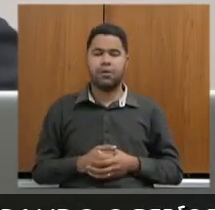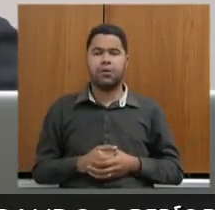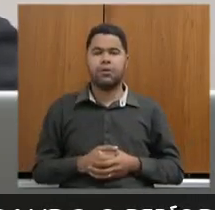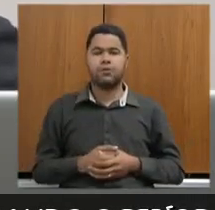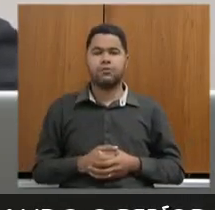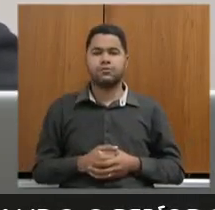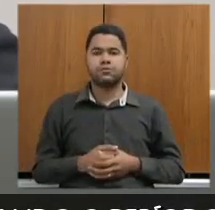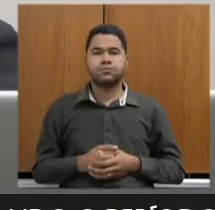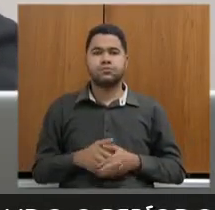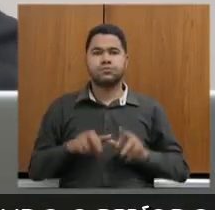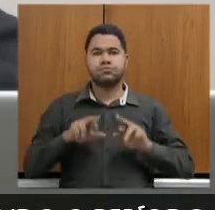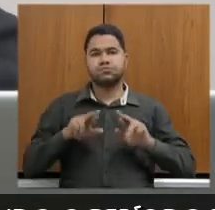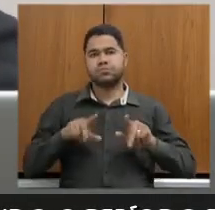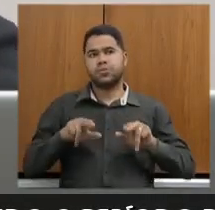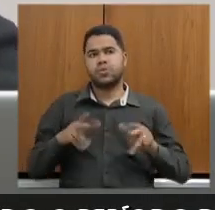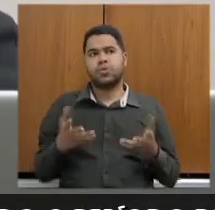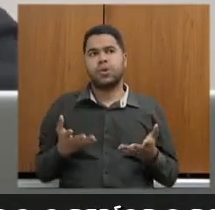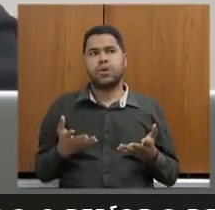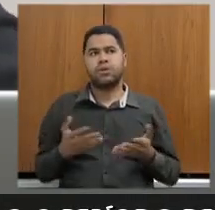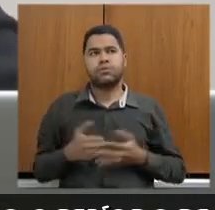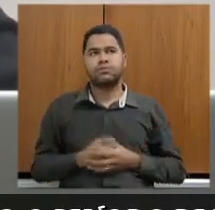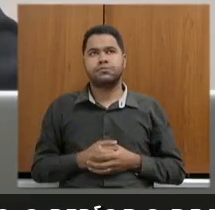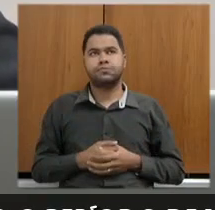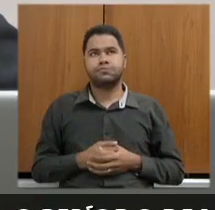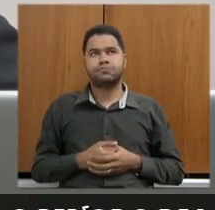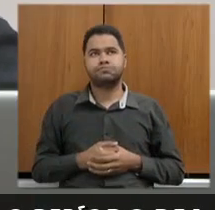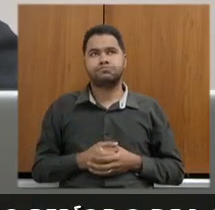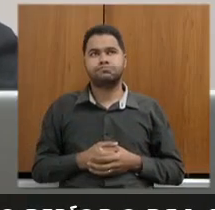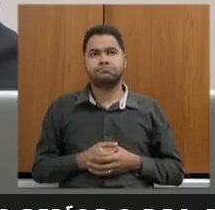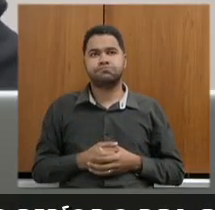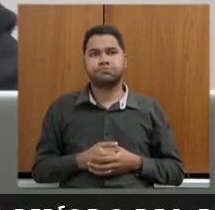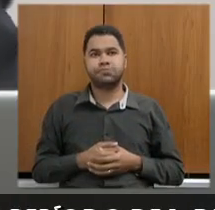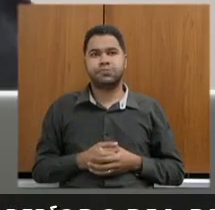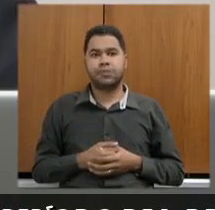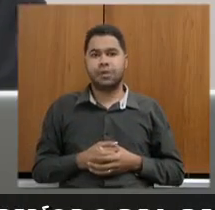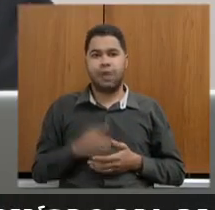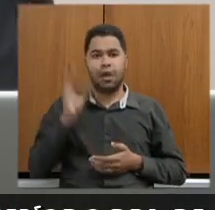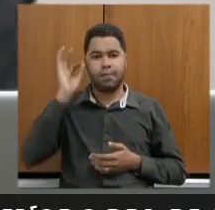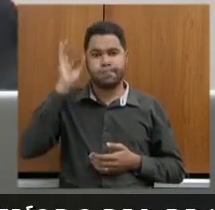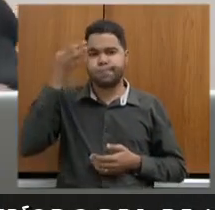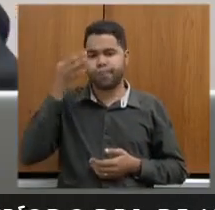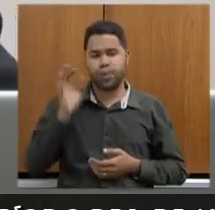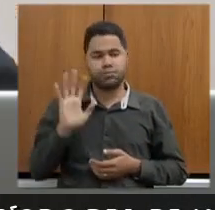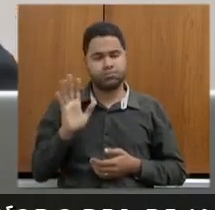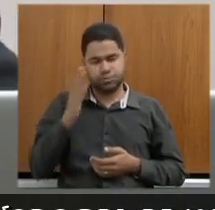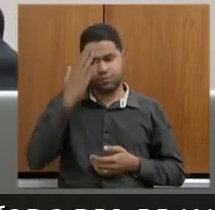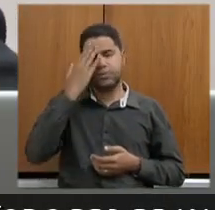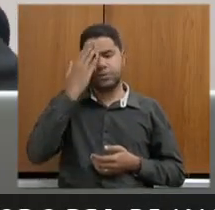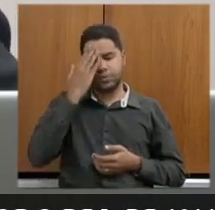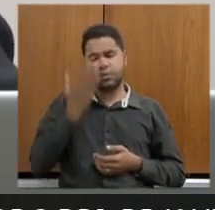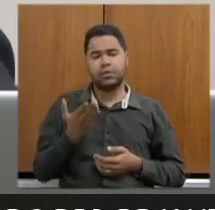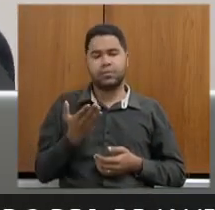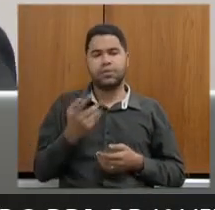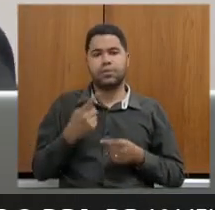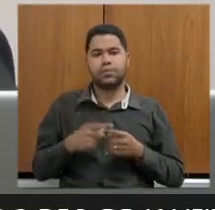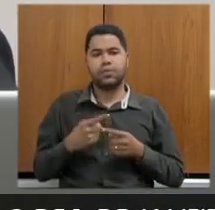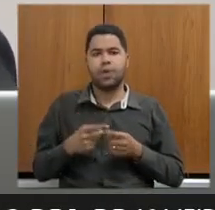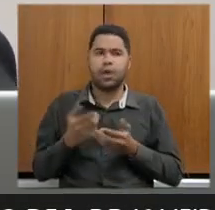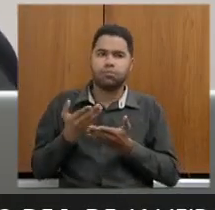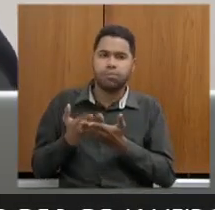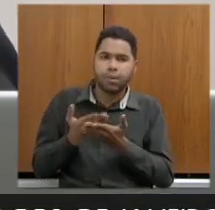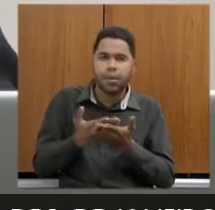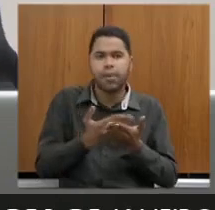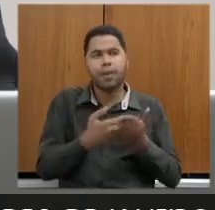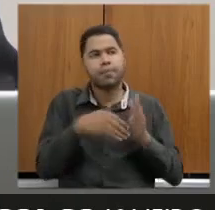uma questão que se deve ser feita da noite para o dia a gente sabe disso porque é que queres